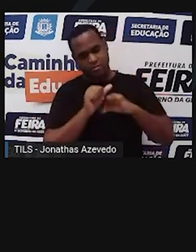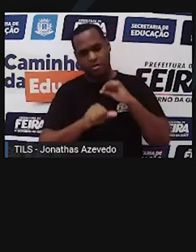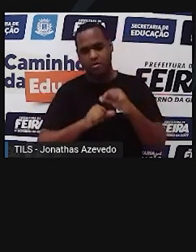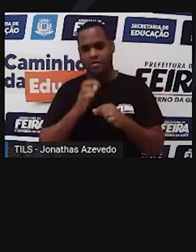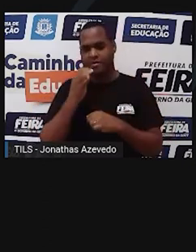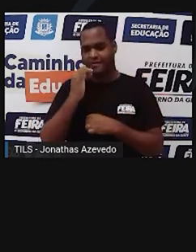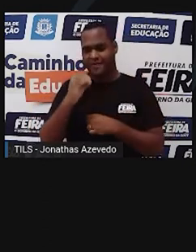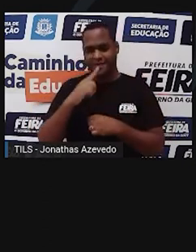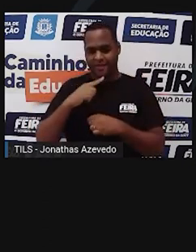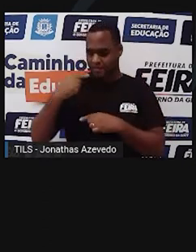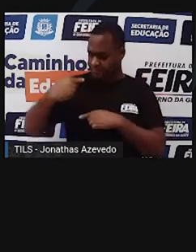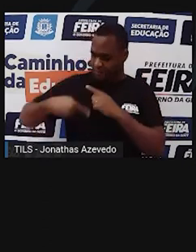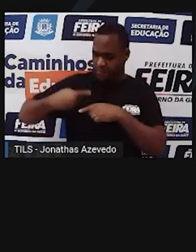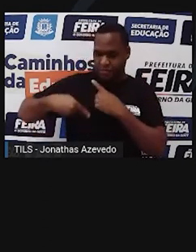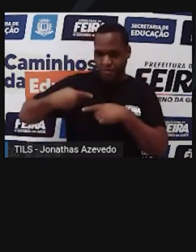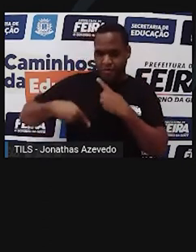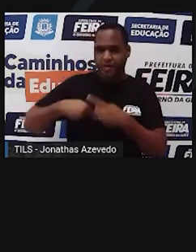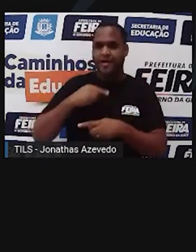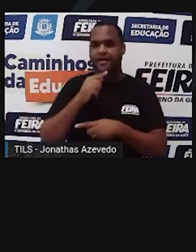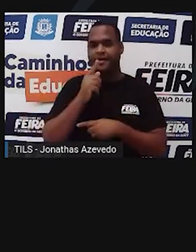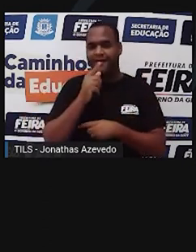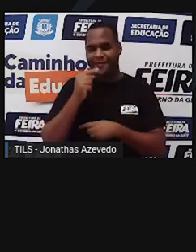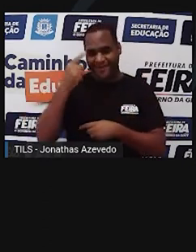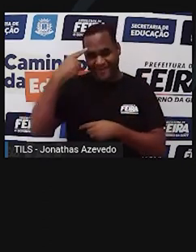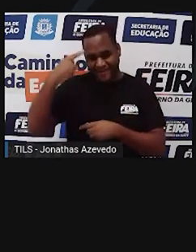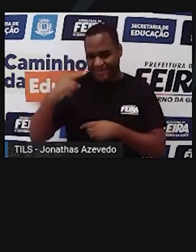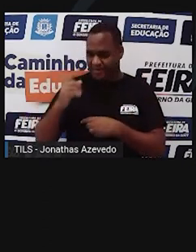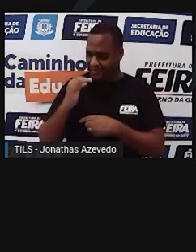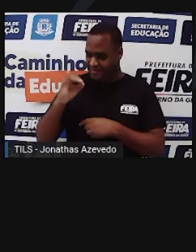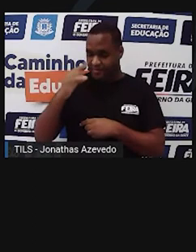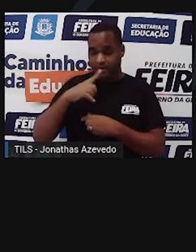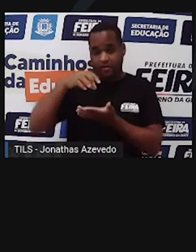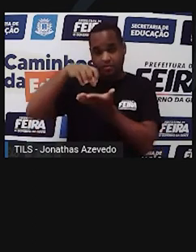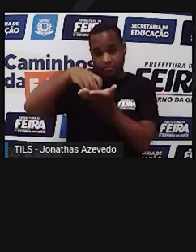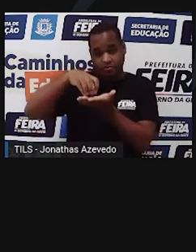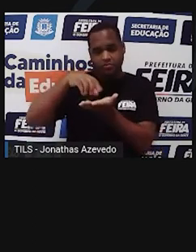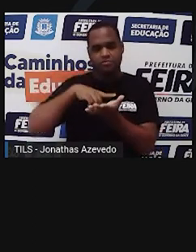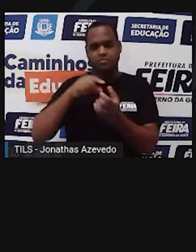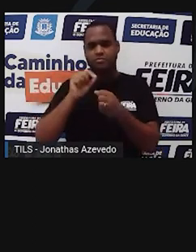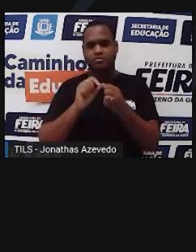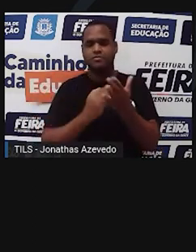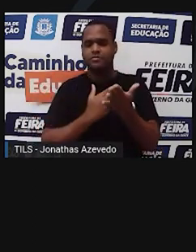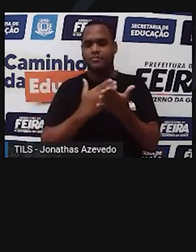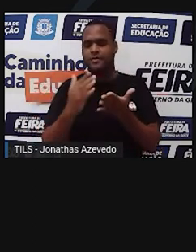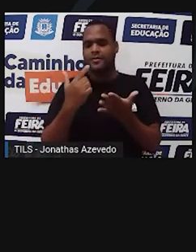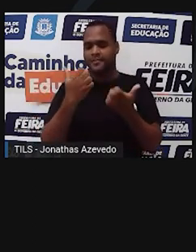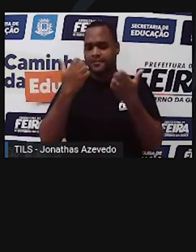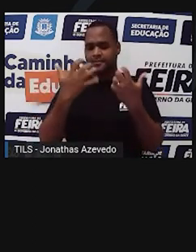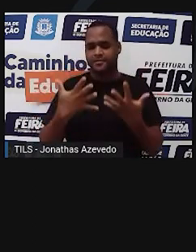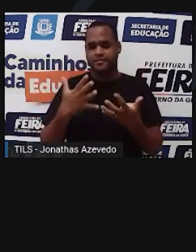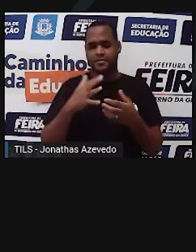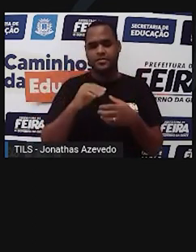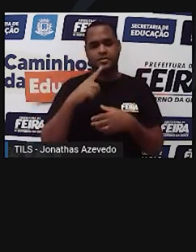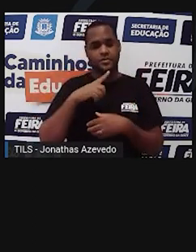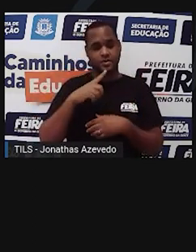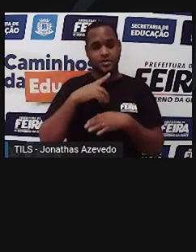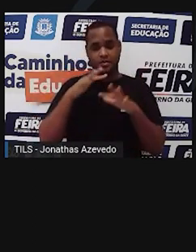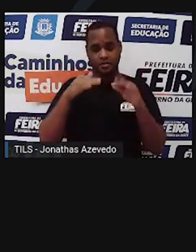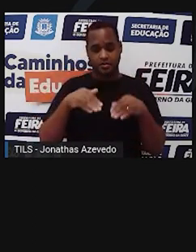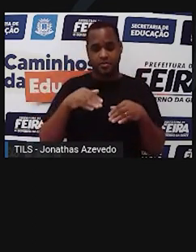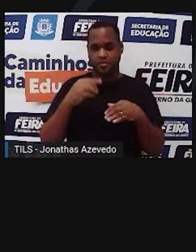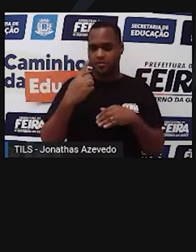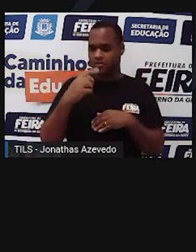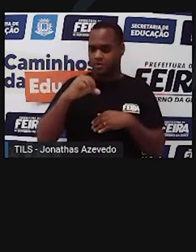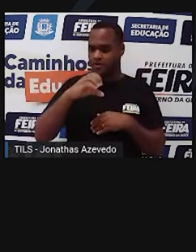usinas hidrelétricas e as centrais hidrelétricas, elas só surgiram aproximadamente no final do século